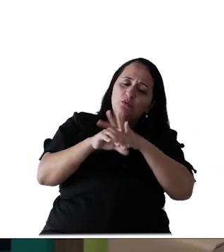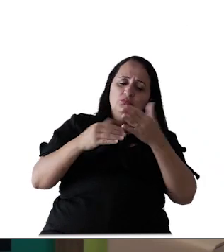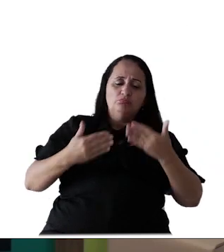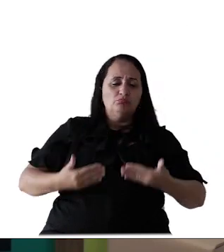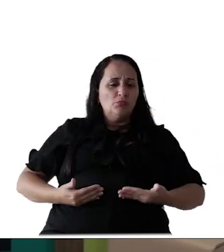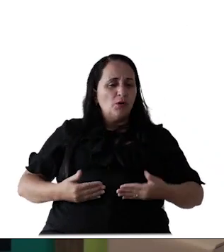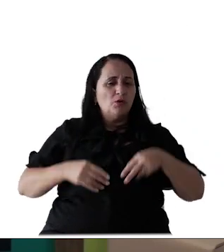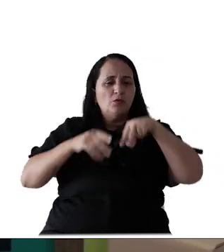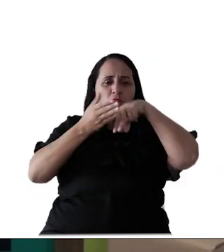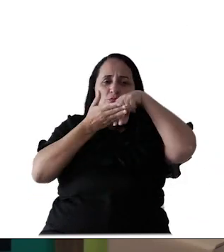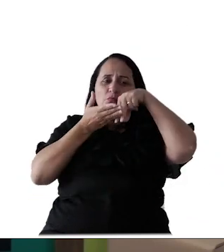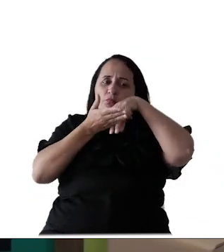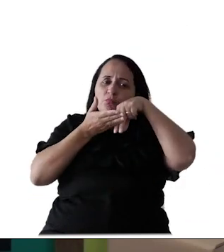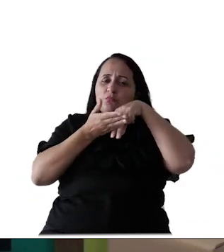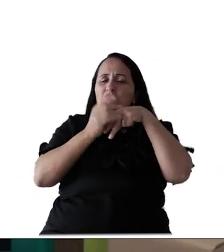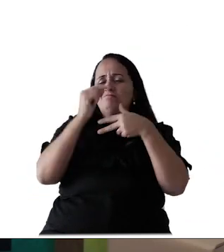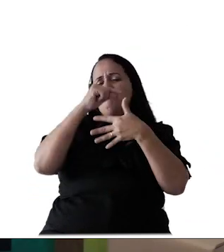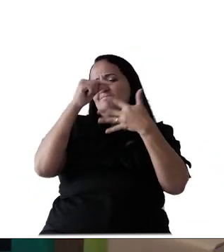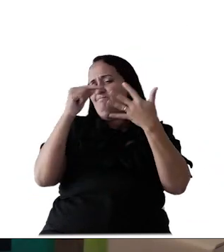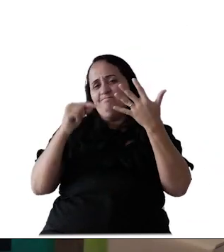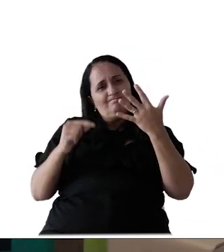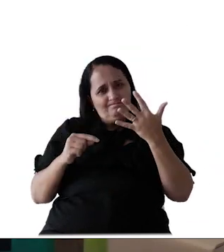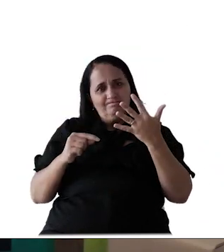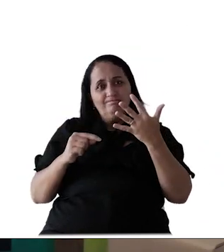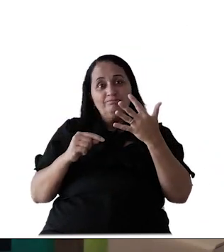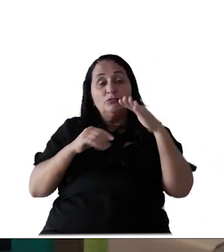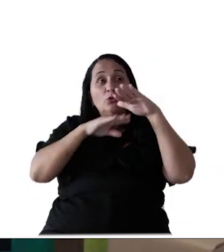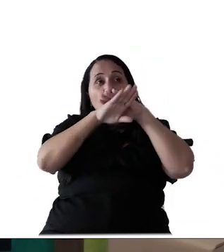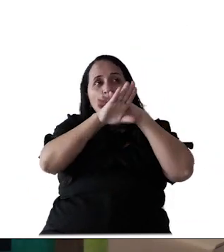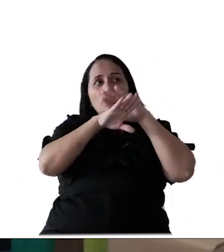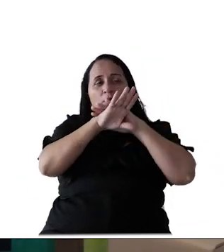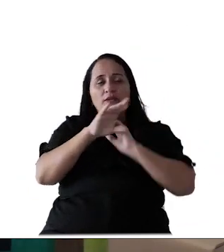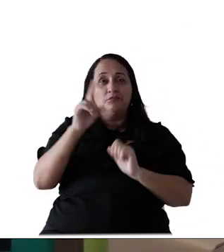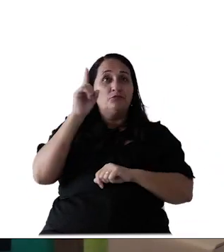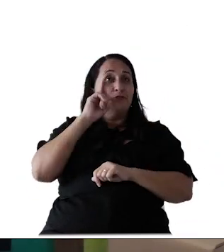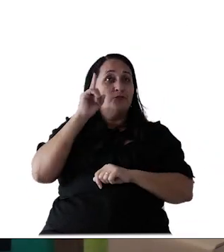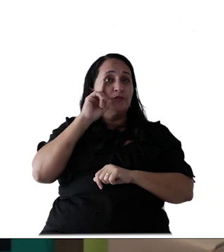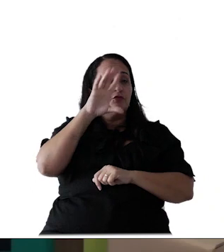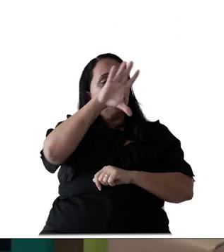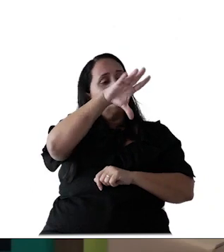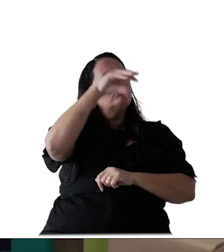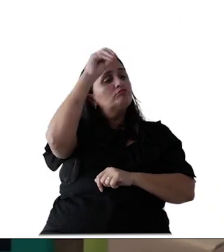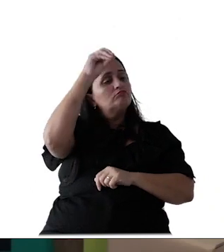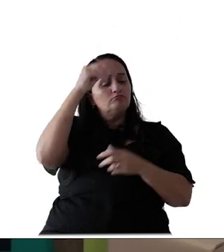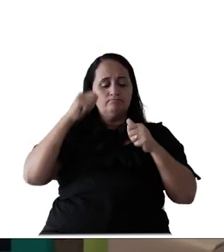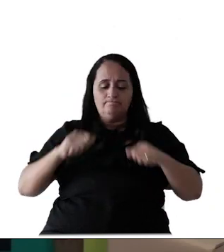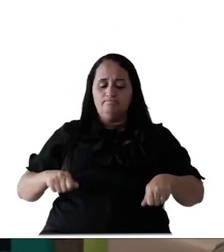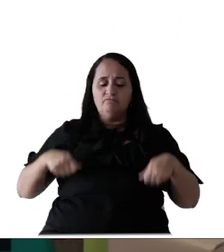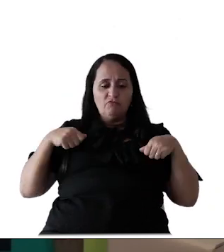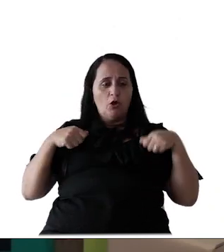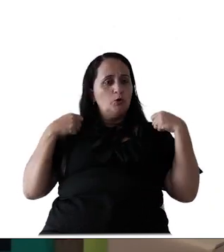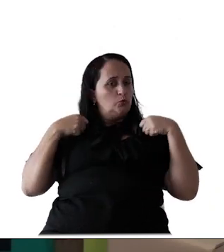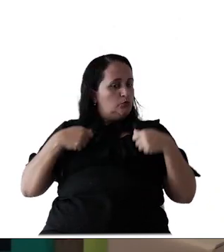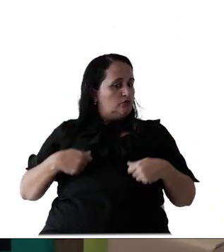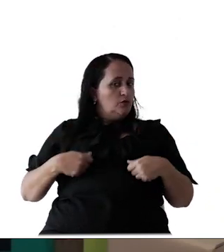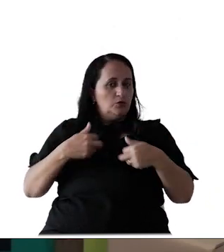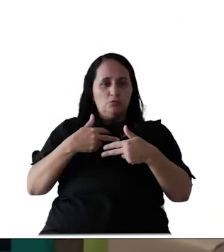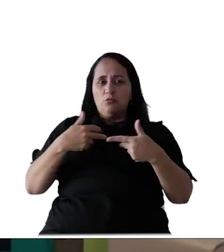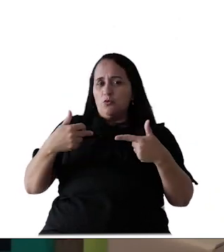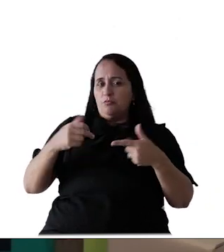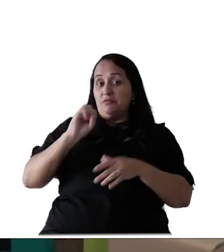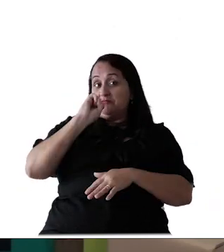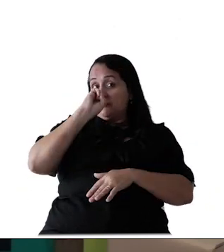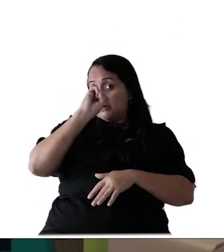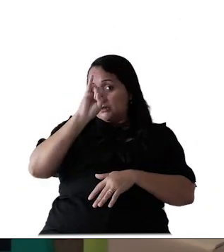cada situação que a gente vai viver no nosso dia, a gente veste uma roupa. Exatamente a linguagem. Se eu